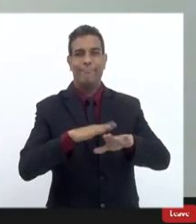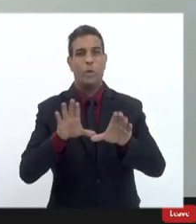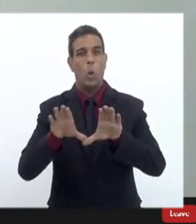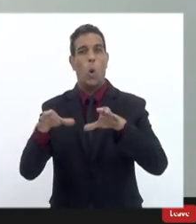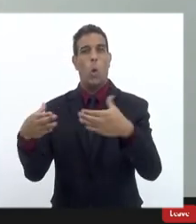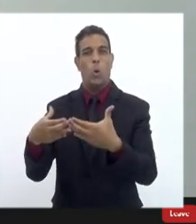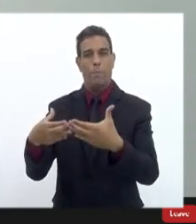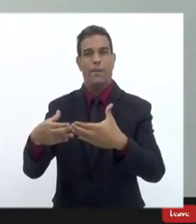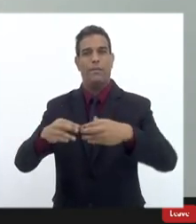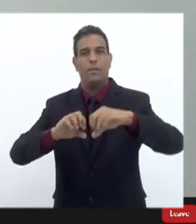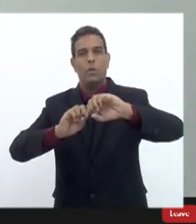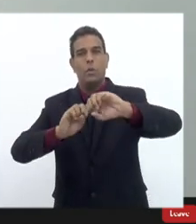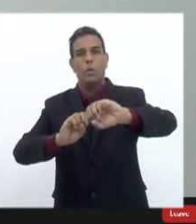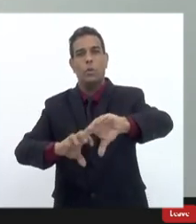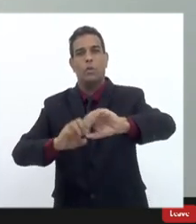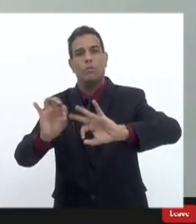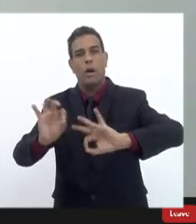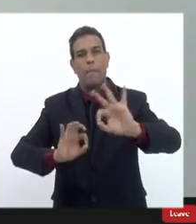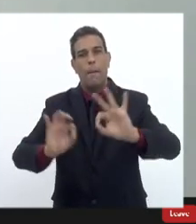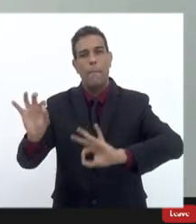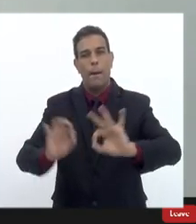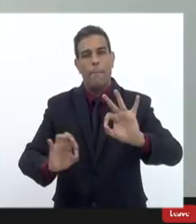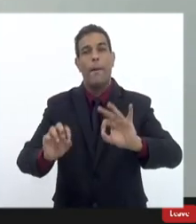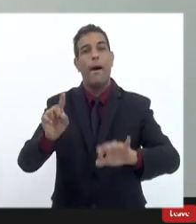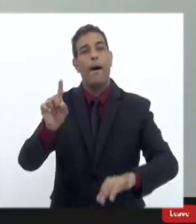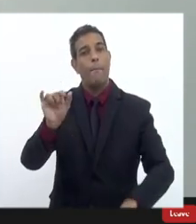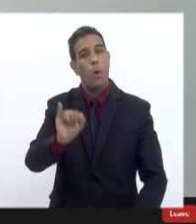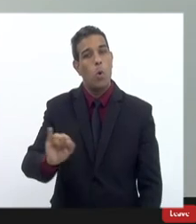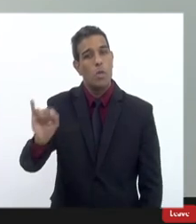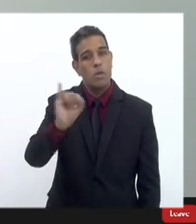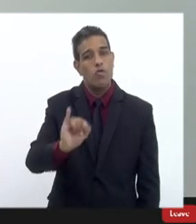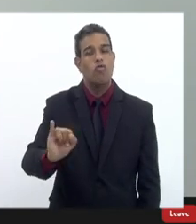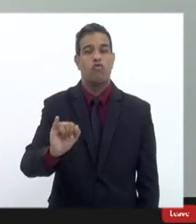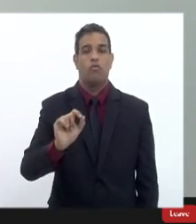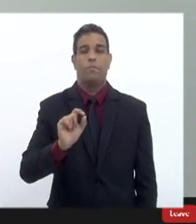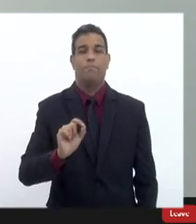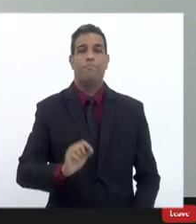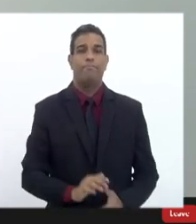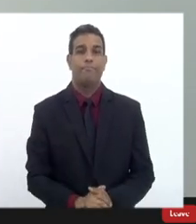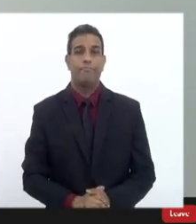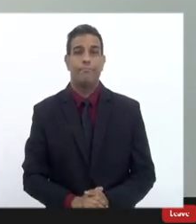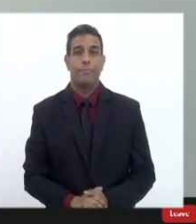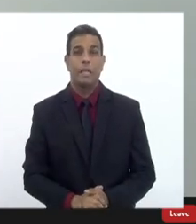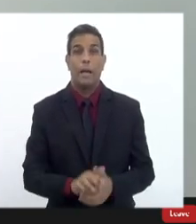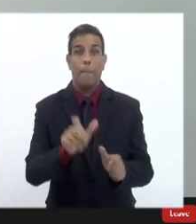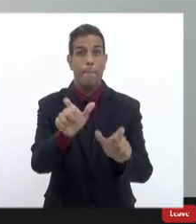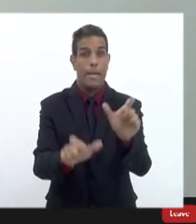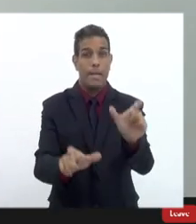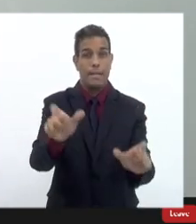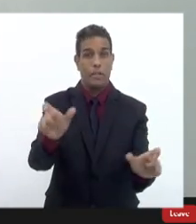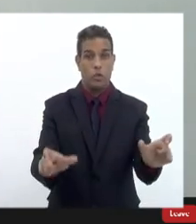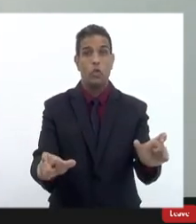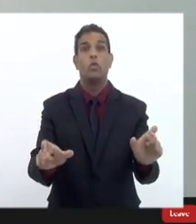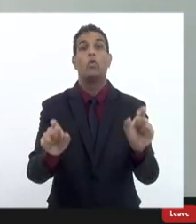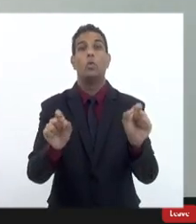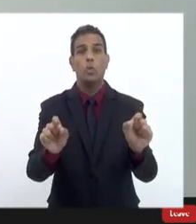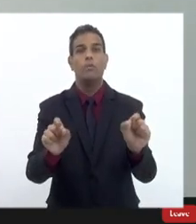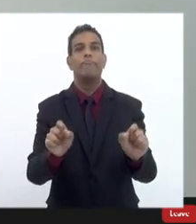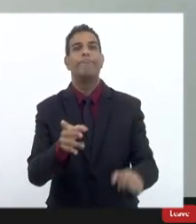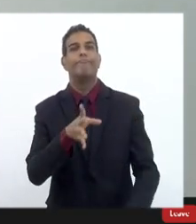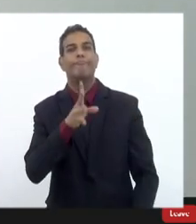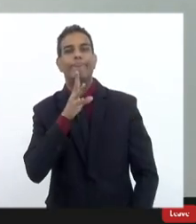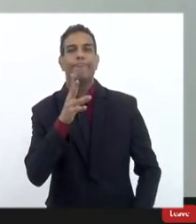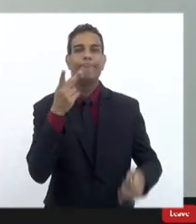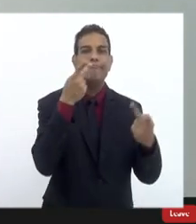Educação elaborou. É muito importante que pessoas estejam, de fato, indo a esses